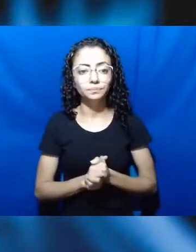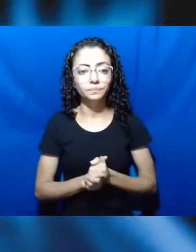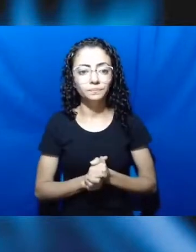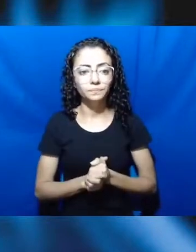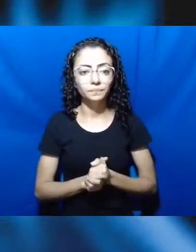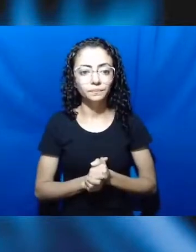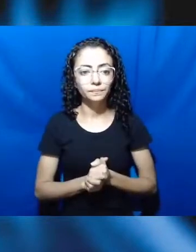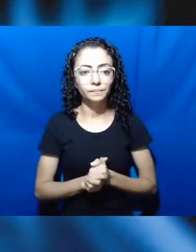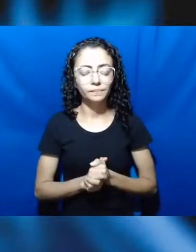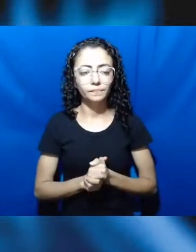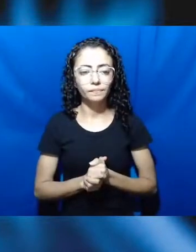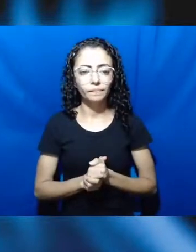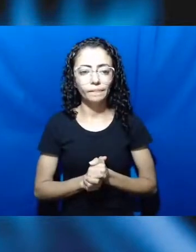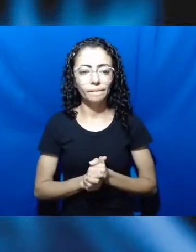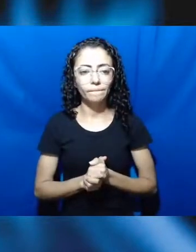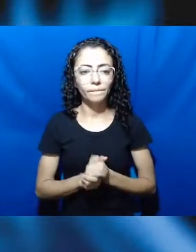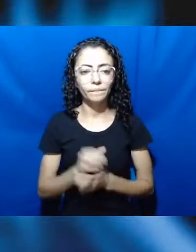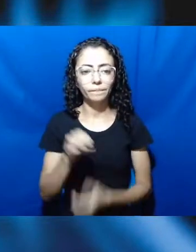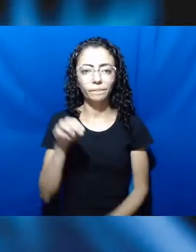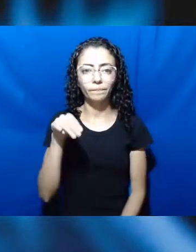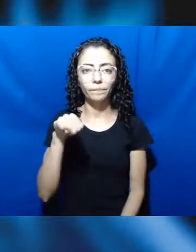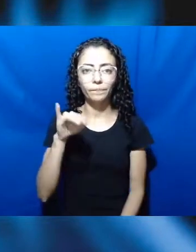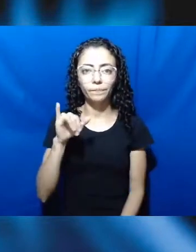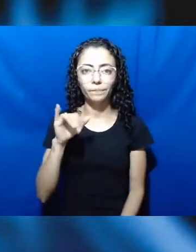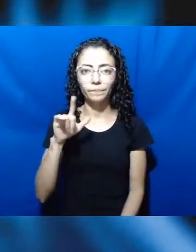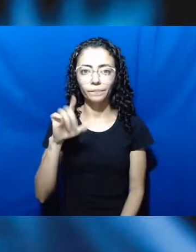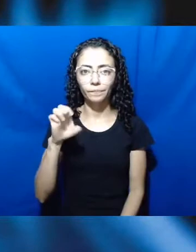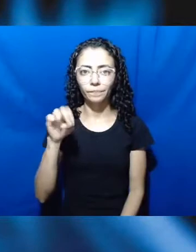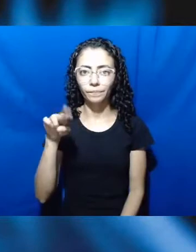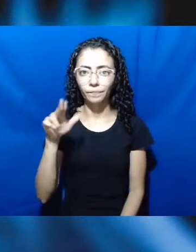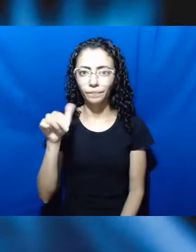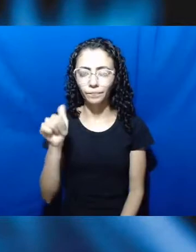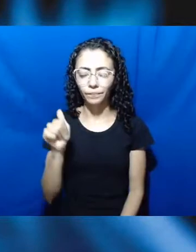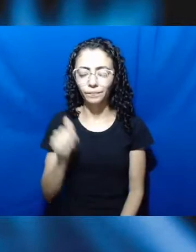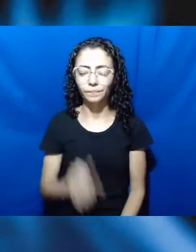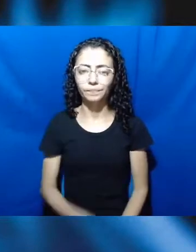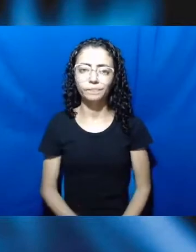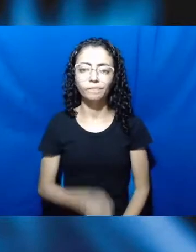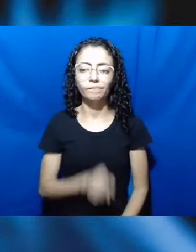Hã? Milena Pride, belga.